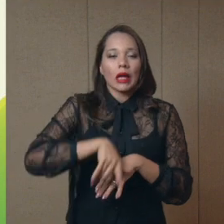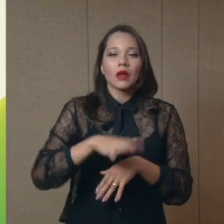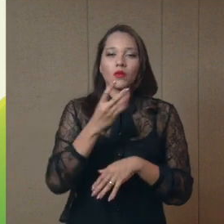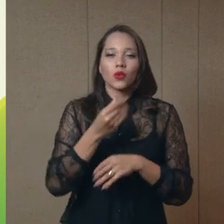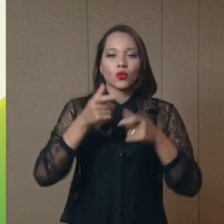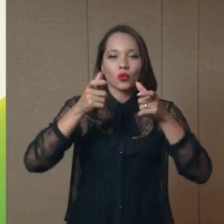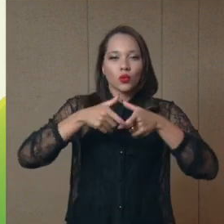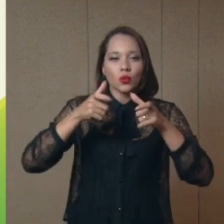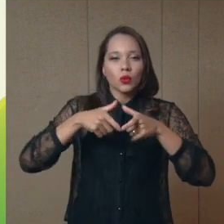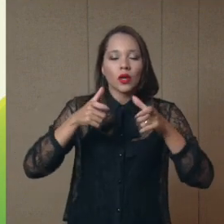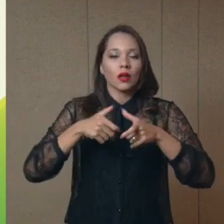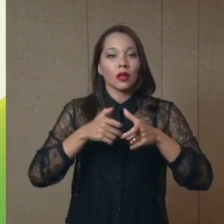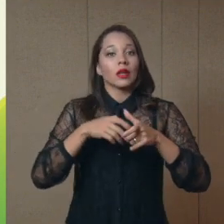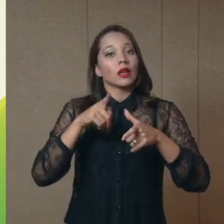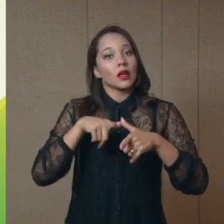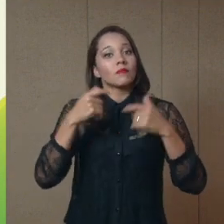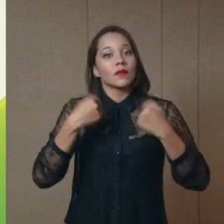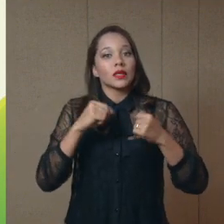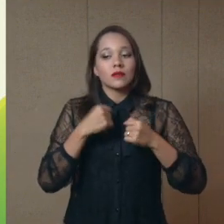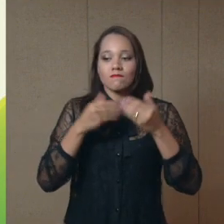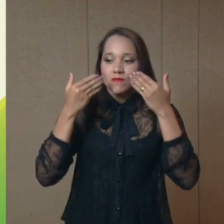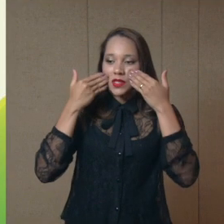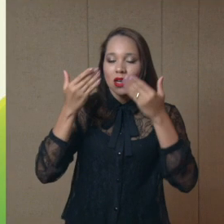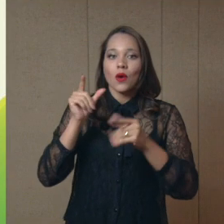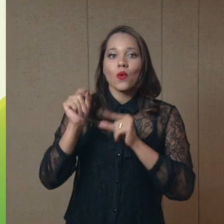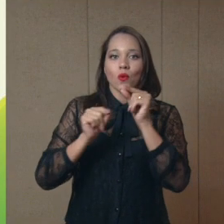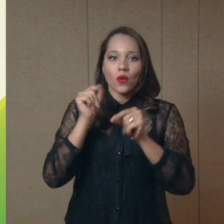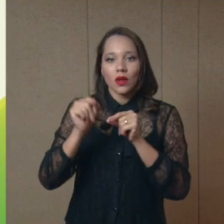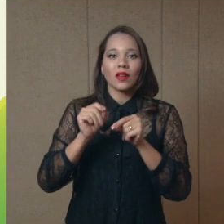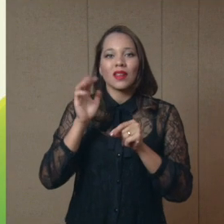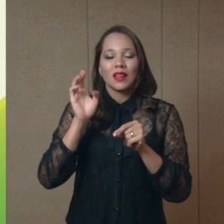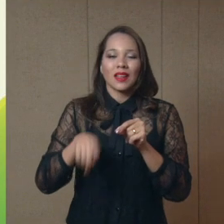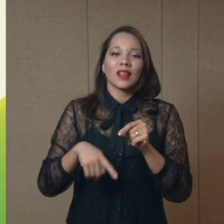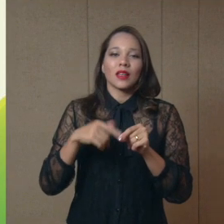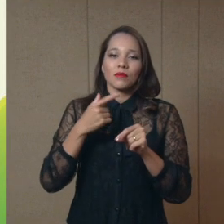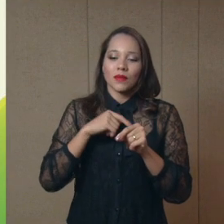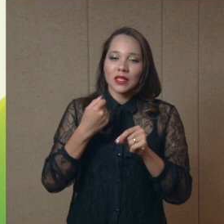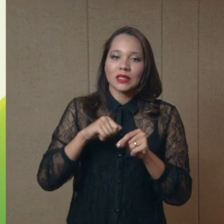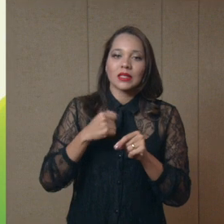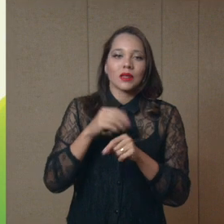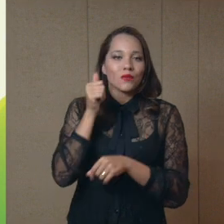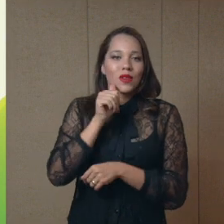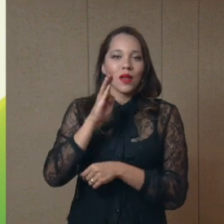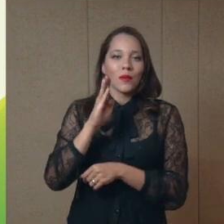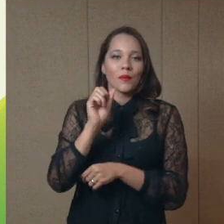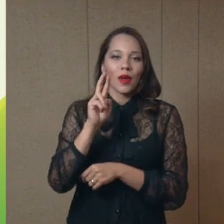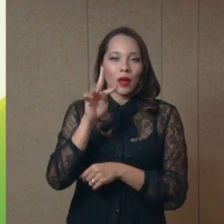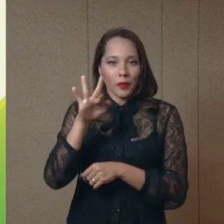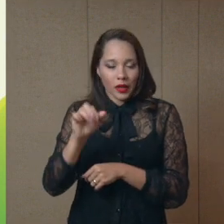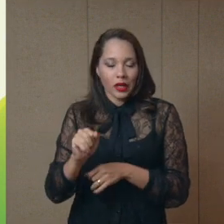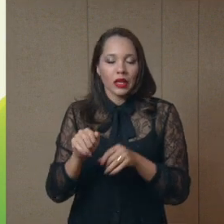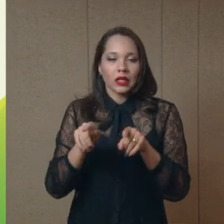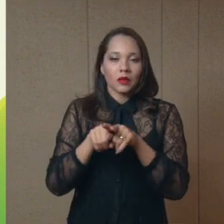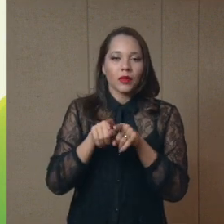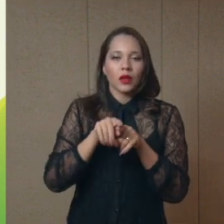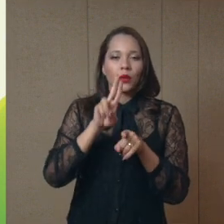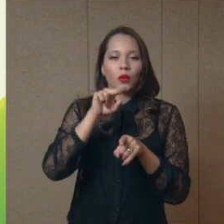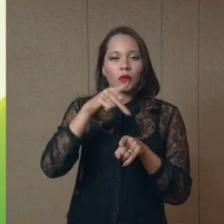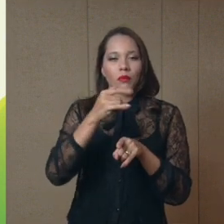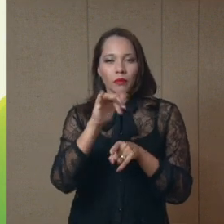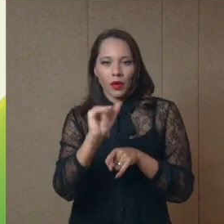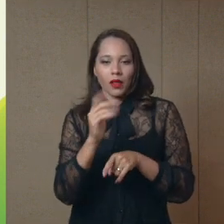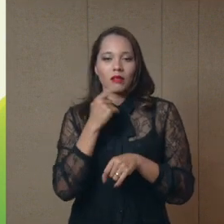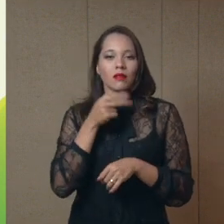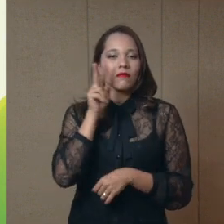do litoral e aí a gente se expressa aqui na rede policêntrica e e bárbara tem a no ipea tem esse olhar também